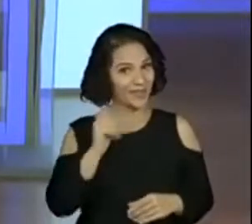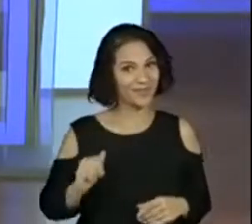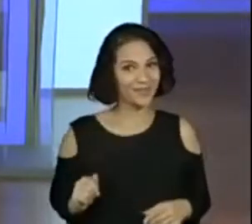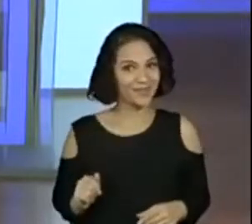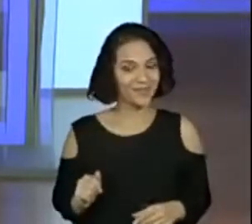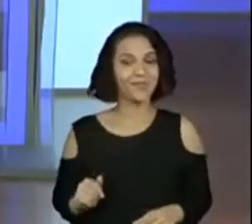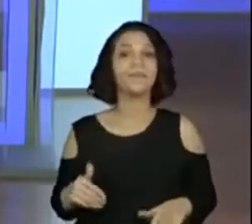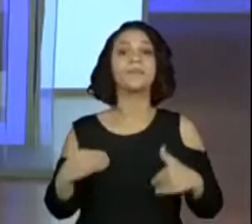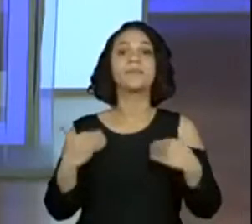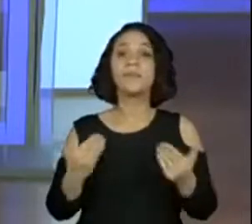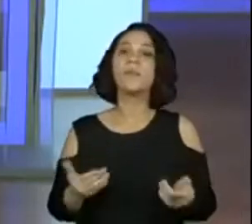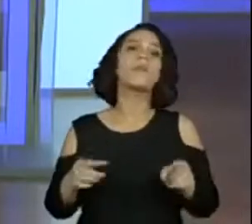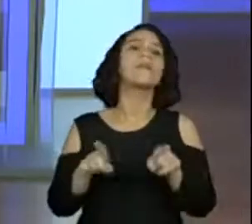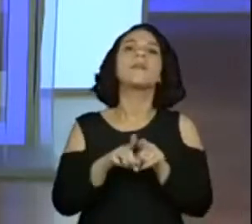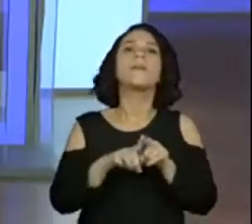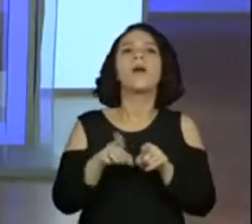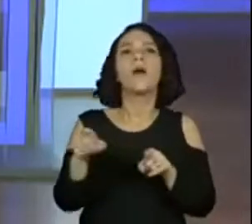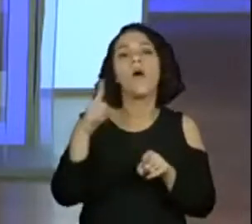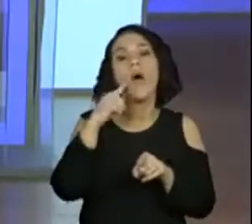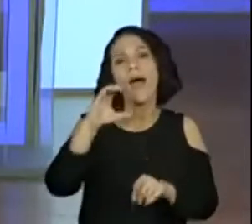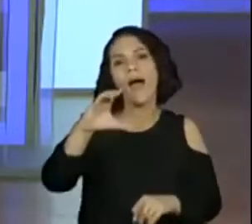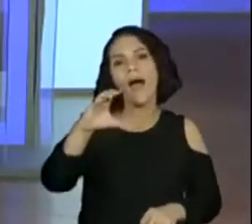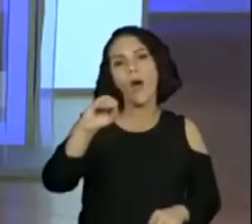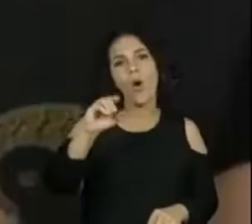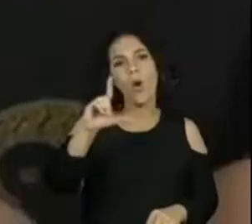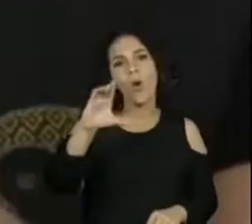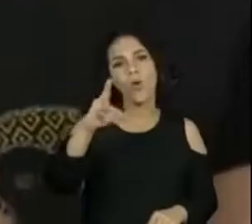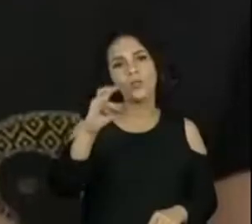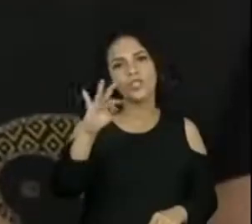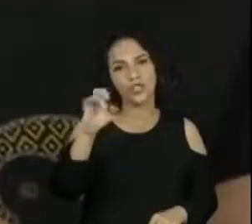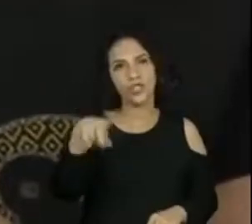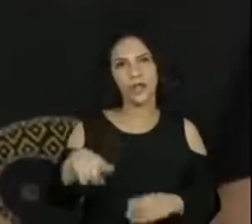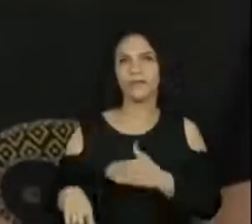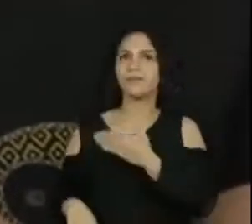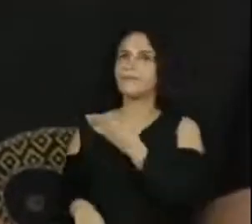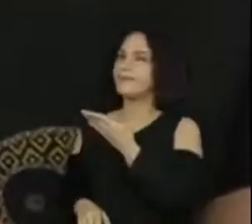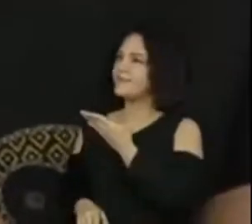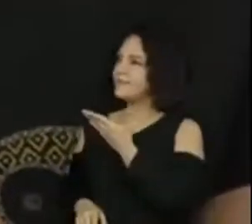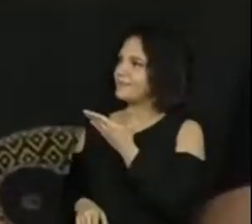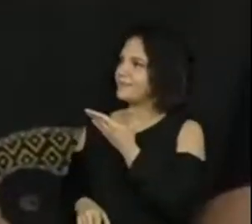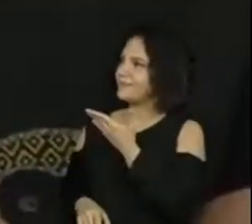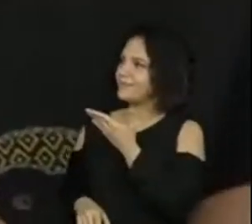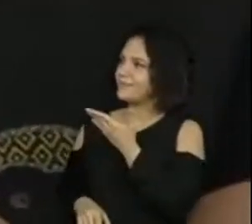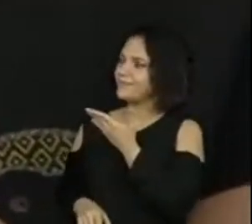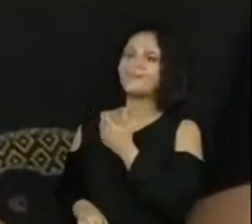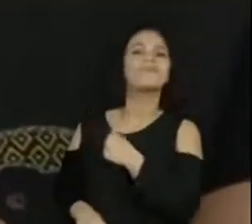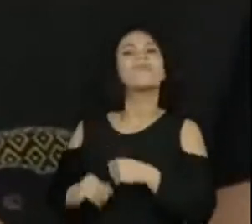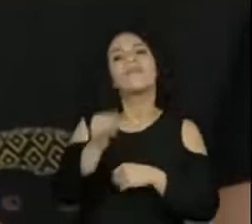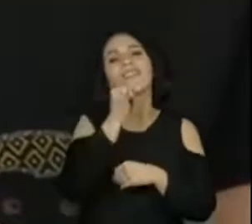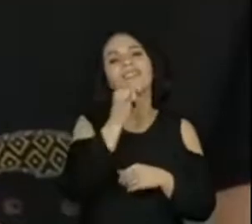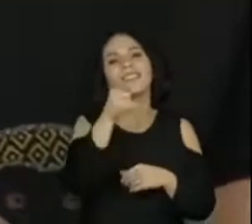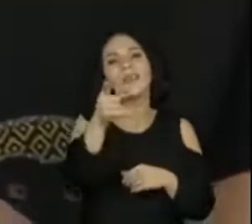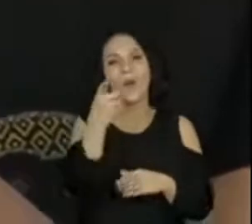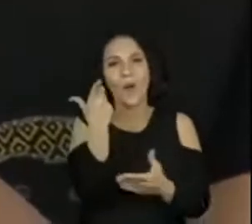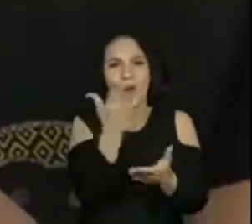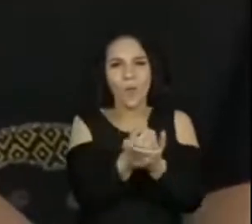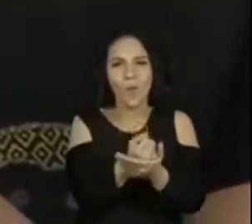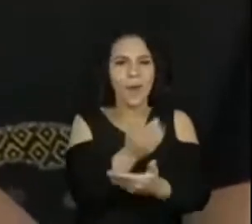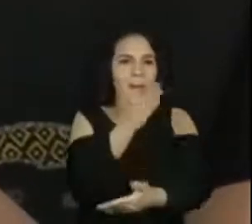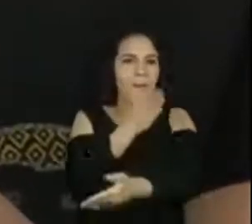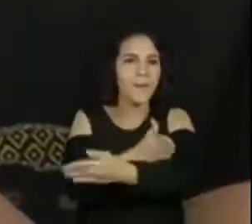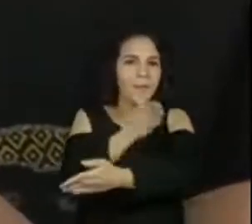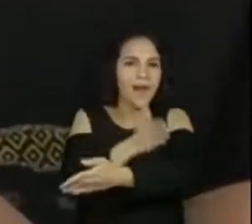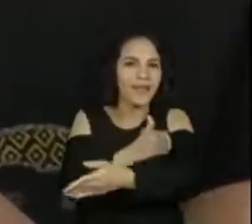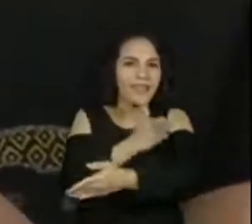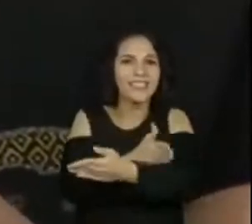é esse daqui que é um colchete de metal. Geralmente, quando a gente compra pasta de plástico, vem